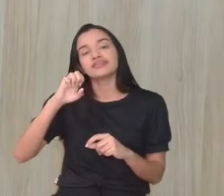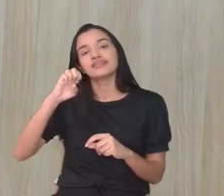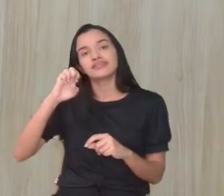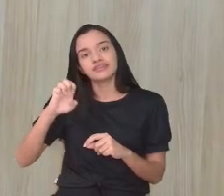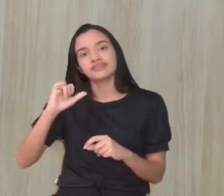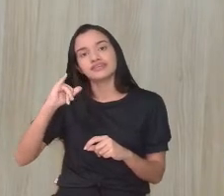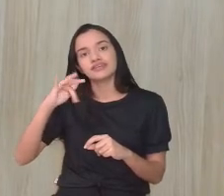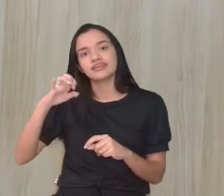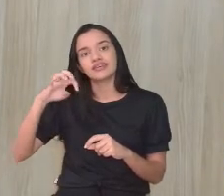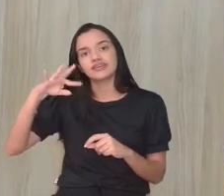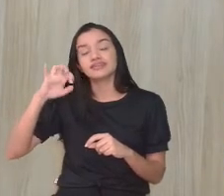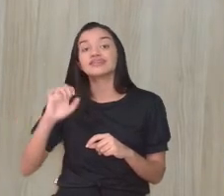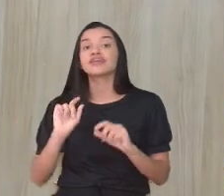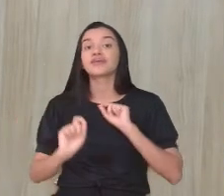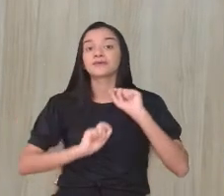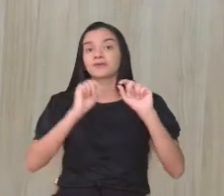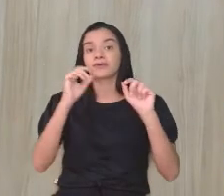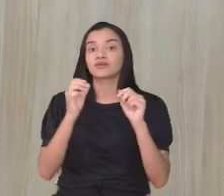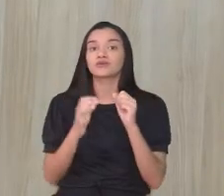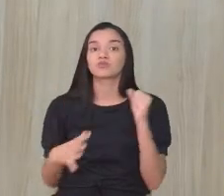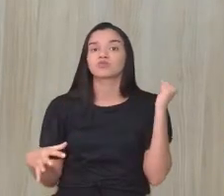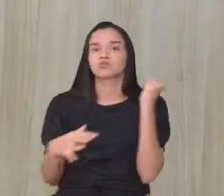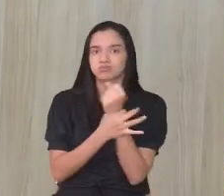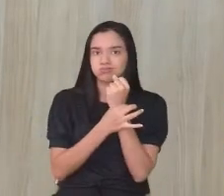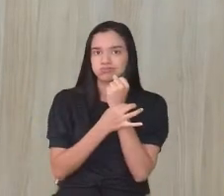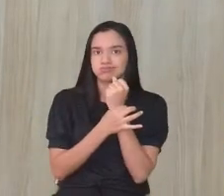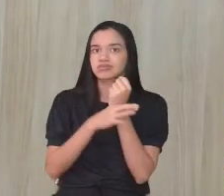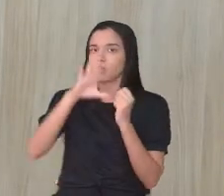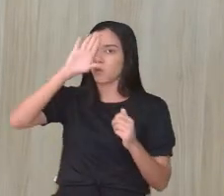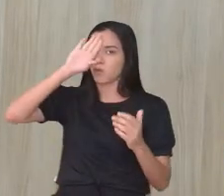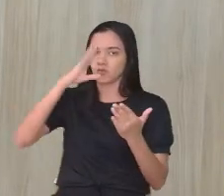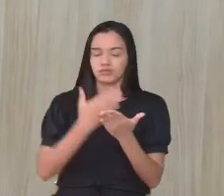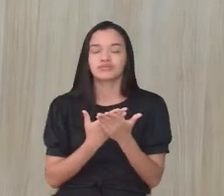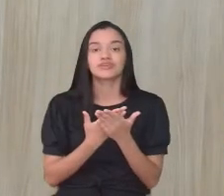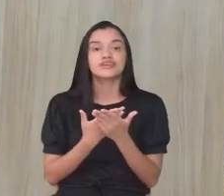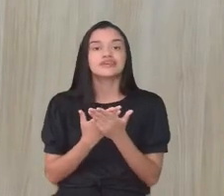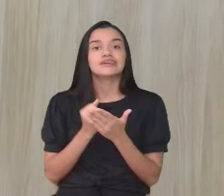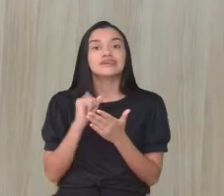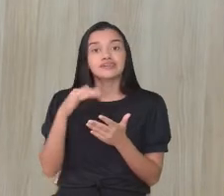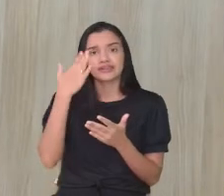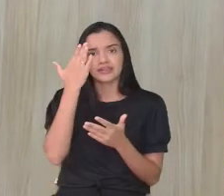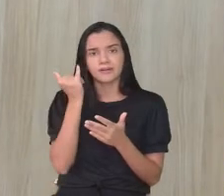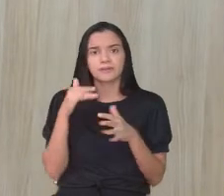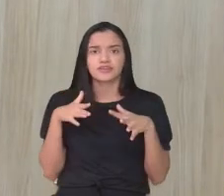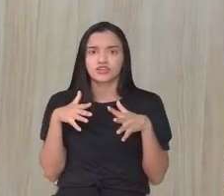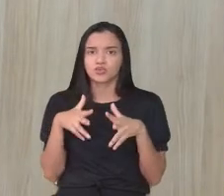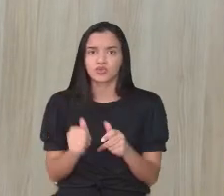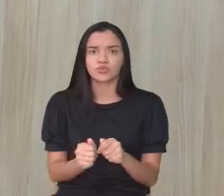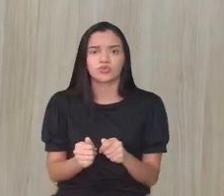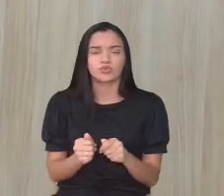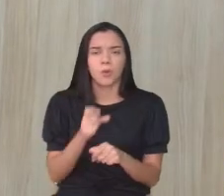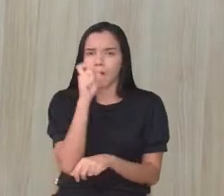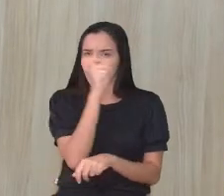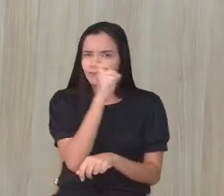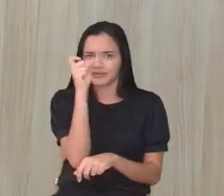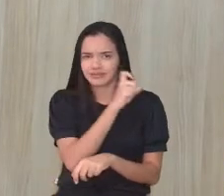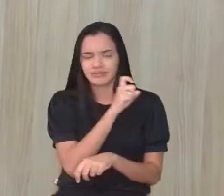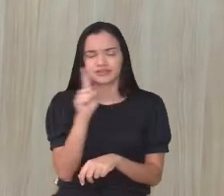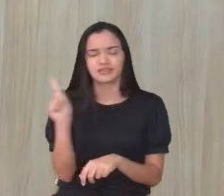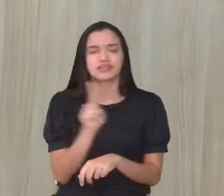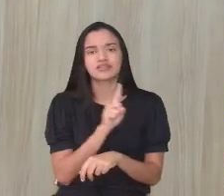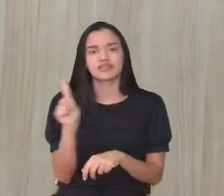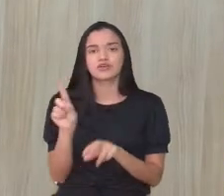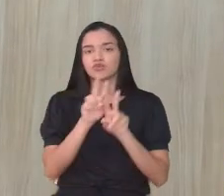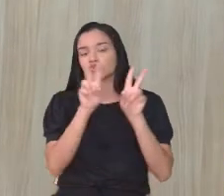ele é um narrador extremamente confiável. Porque se ele sabe de tudo, a gente pode inferir que ele não vai mentir